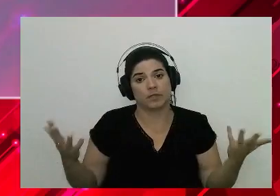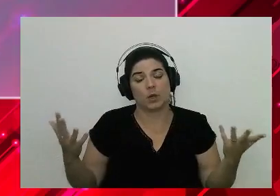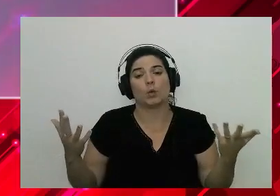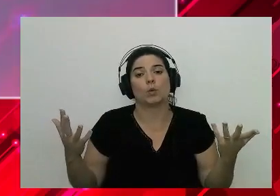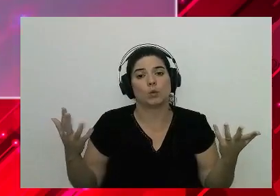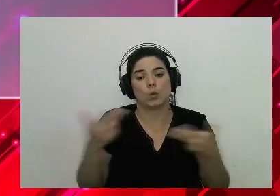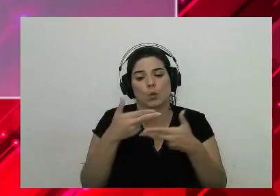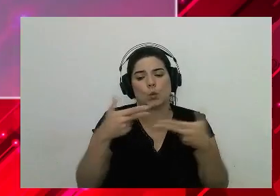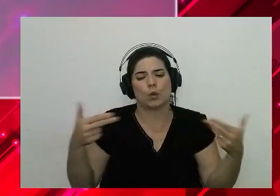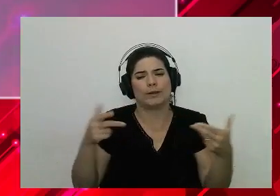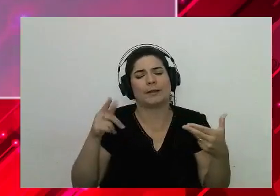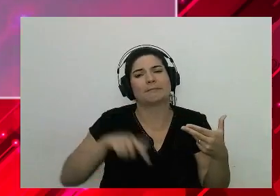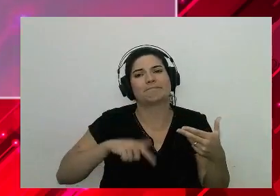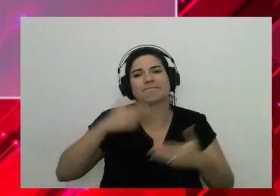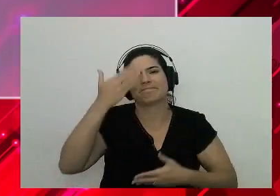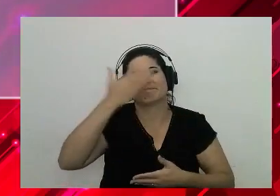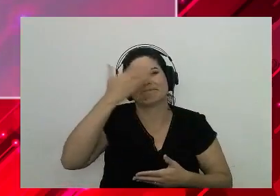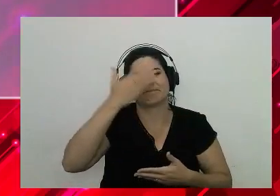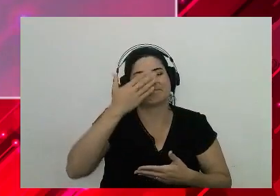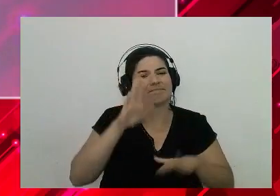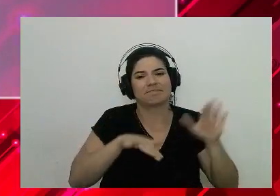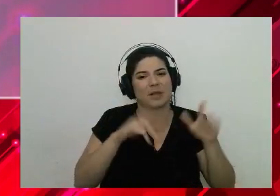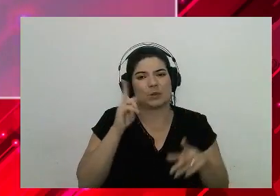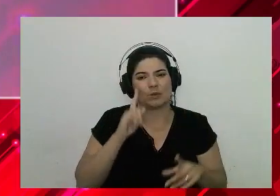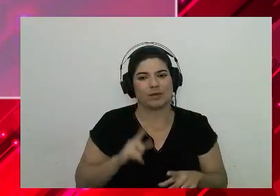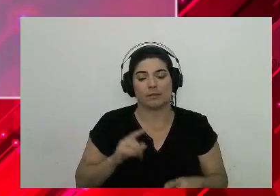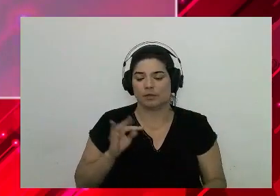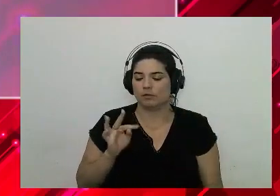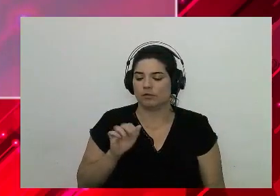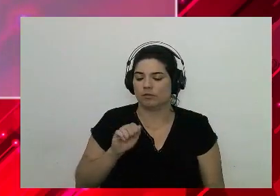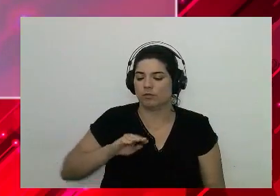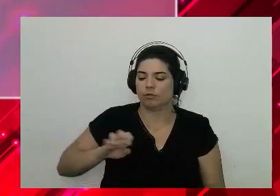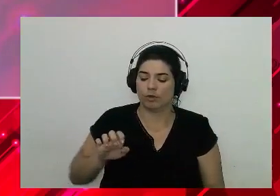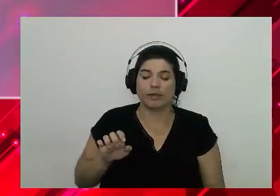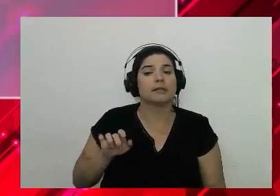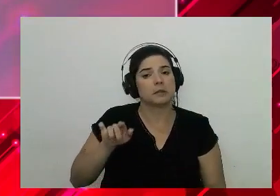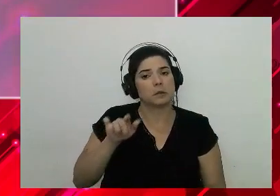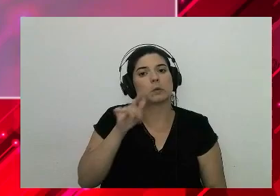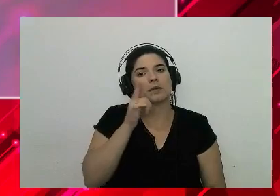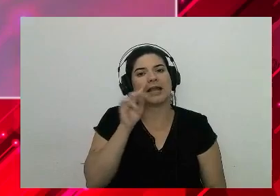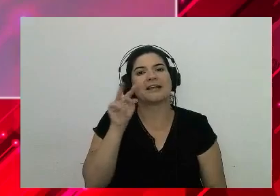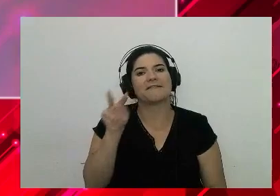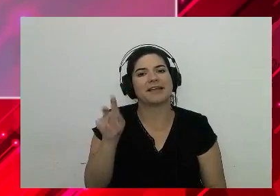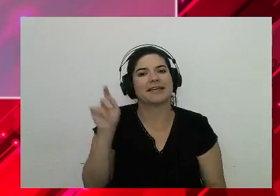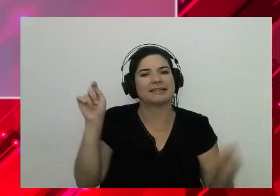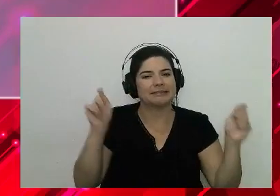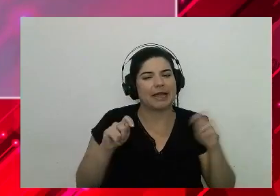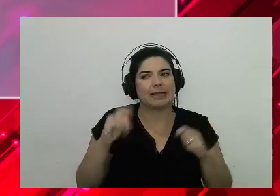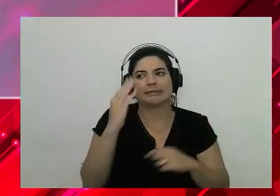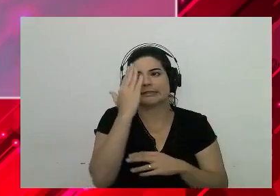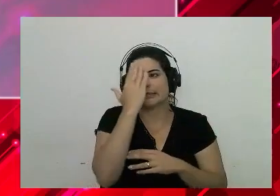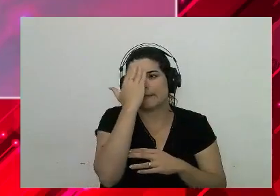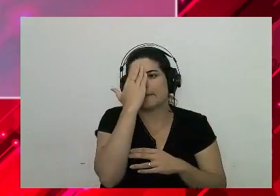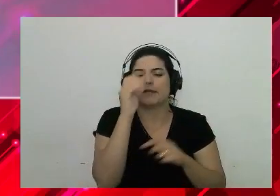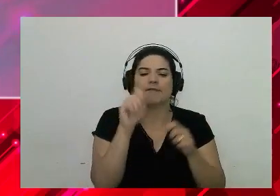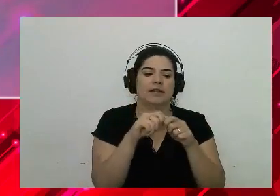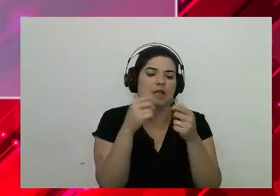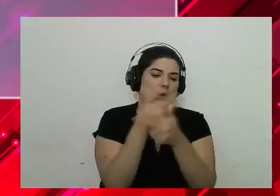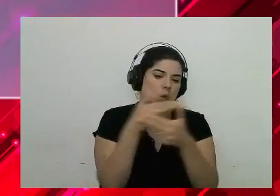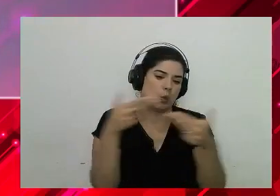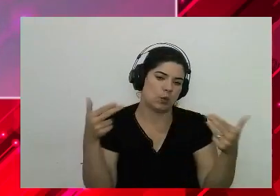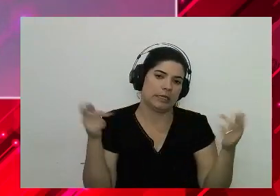totalmente invisíveis para você, com o Trace-Based Test você consegue ver. Você consegue colocar asserções, você consegue fazer coisas. Então, por